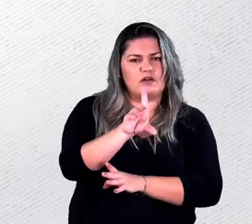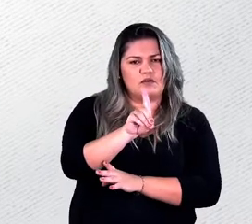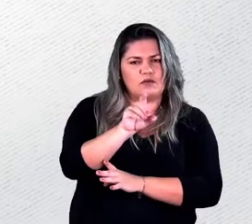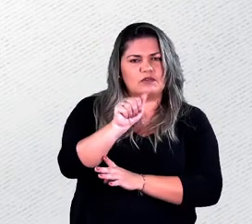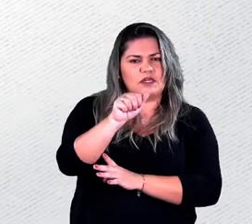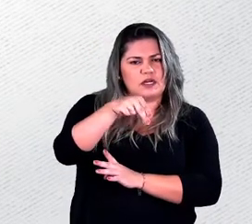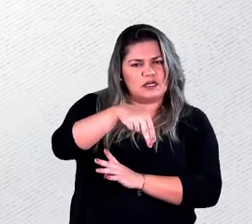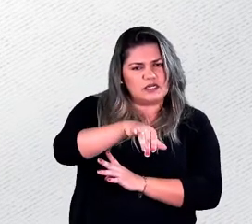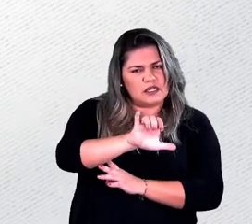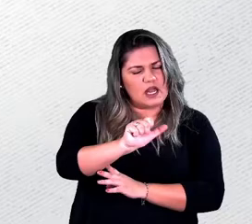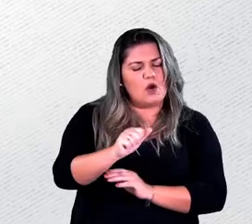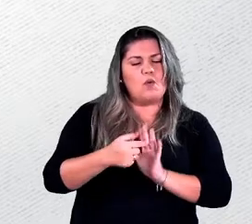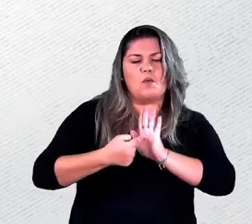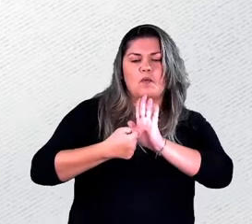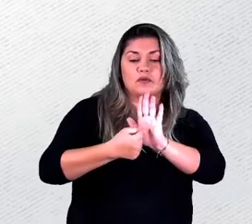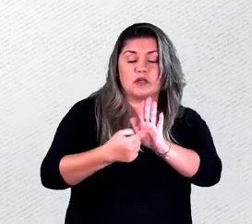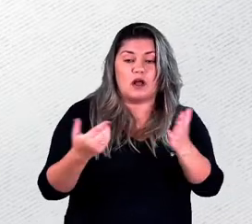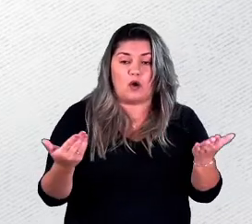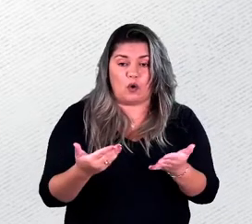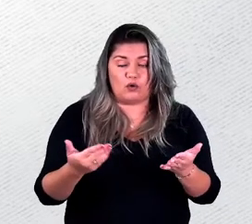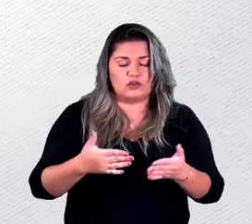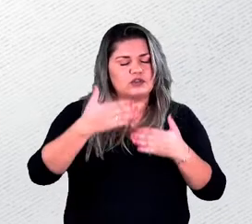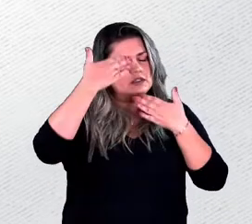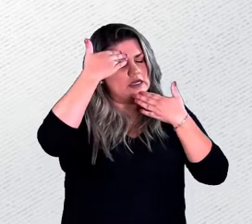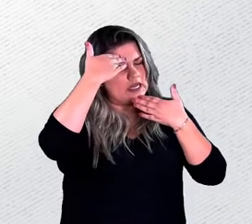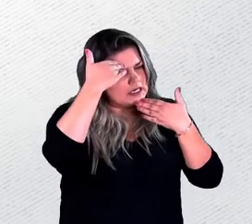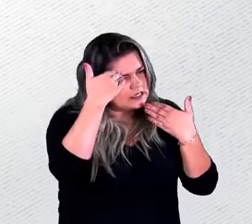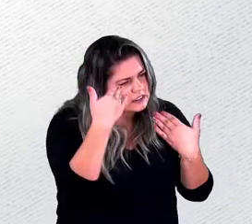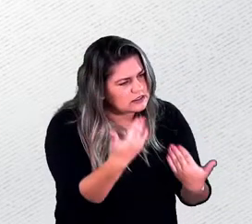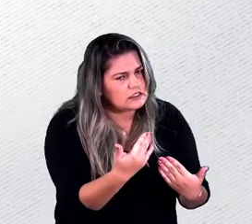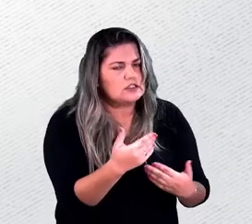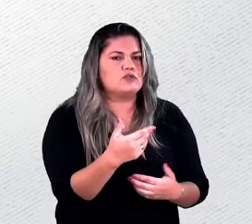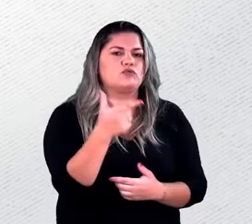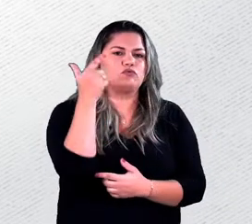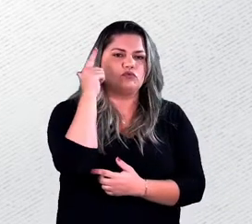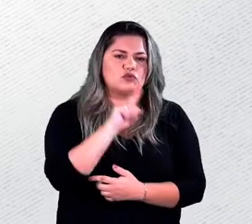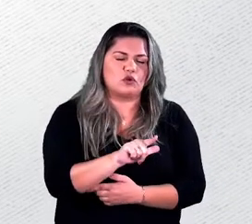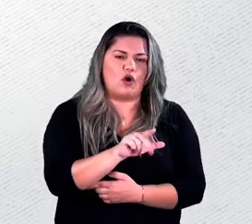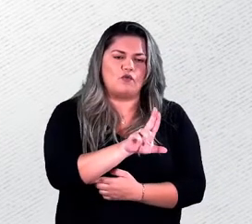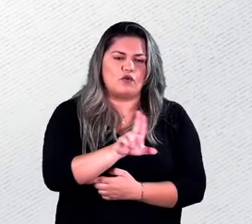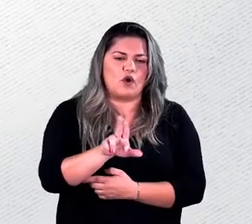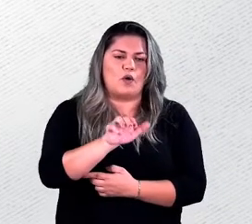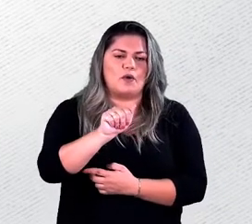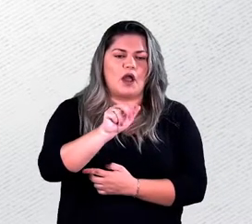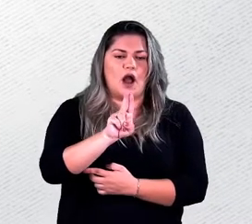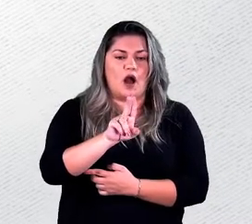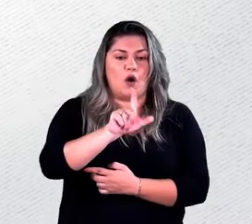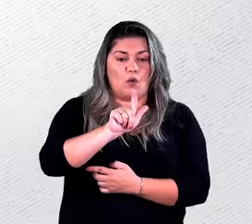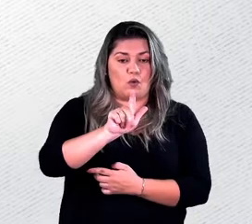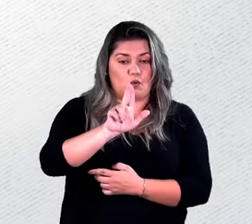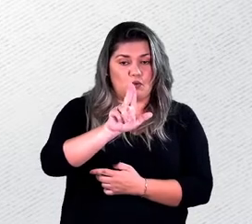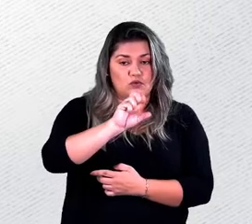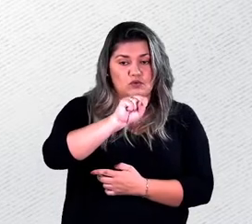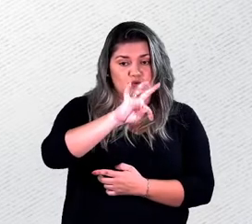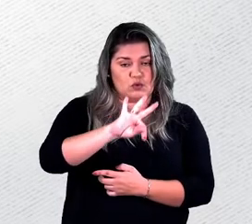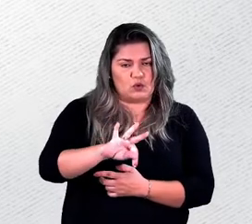agradeço a oportunidade e nome novamente Doutor Augusto Aras e do nosso secretário-geral